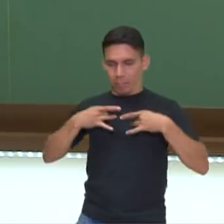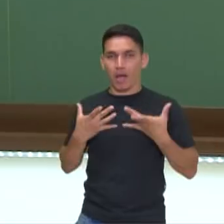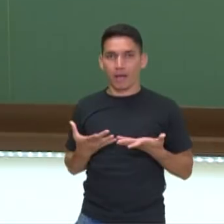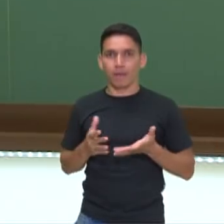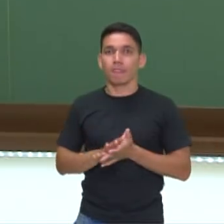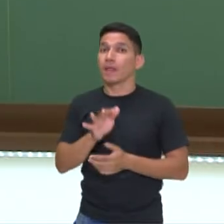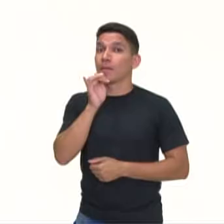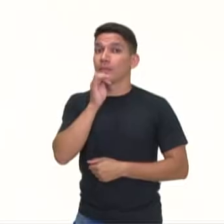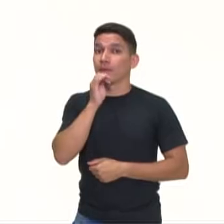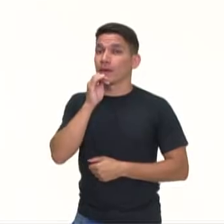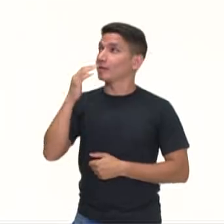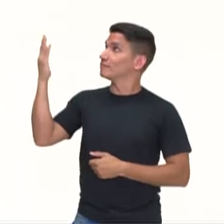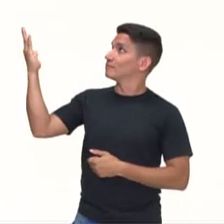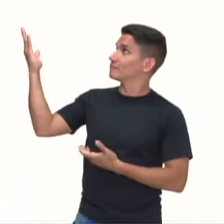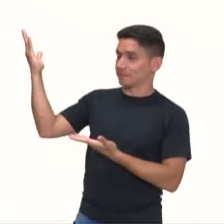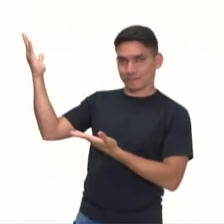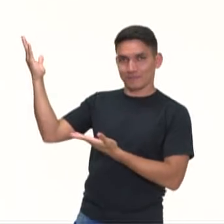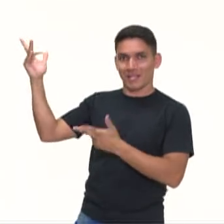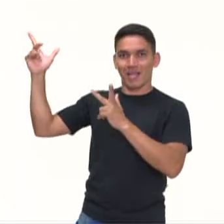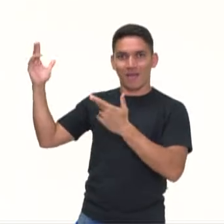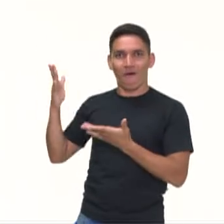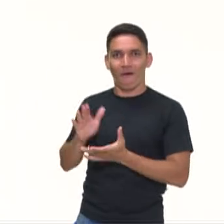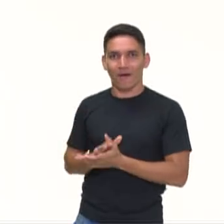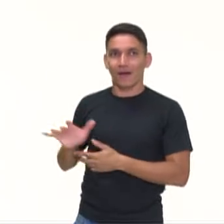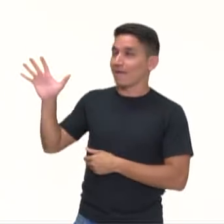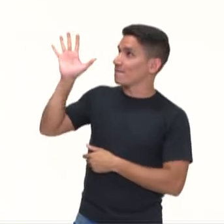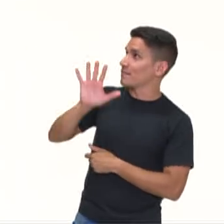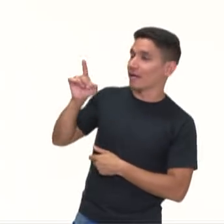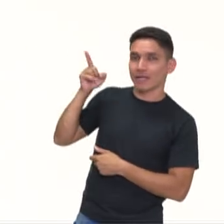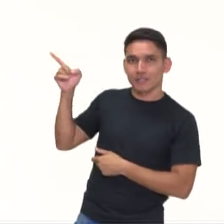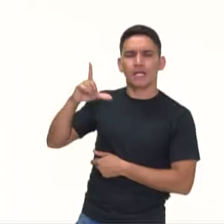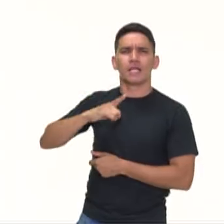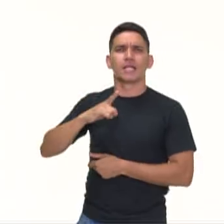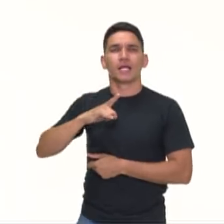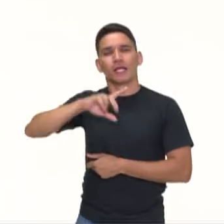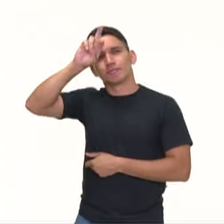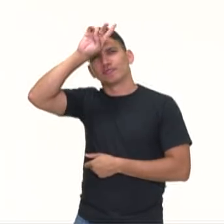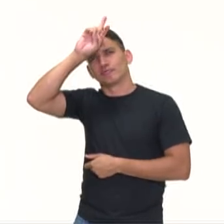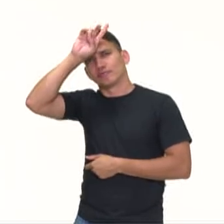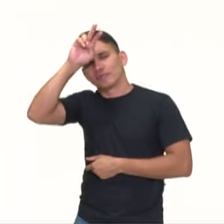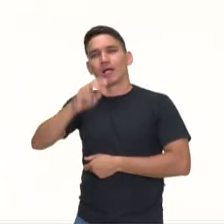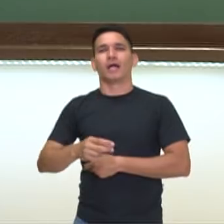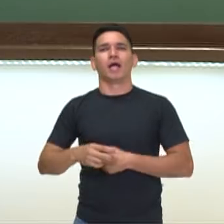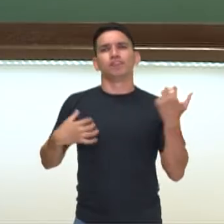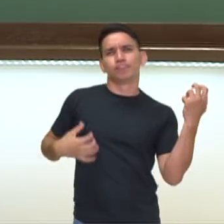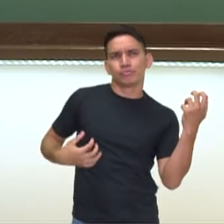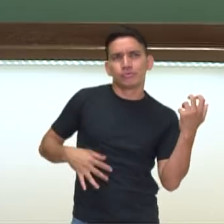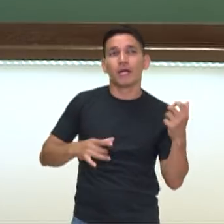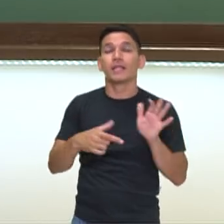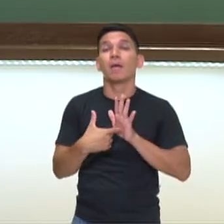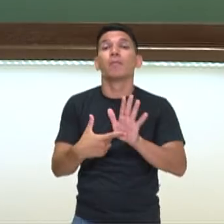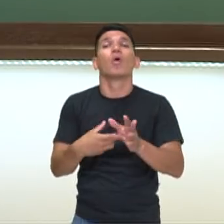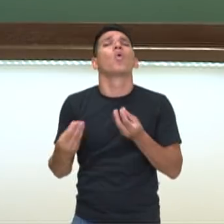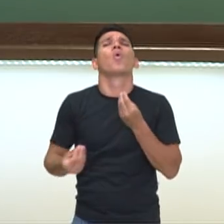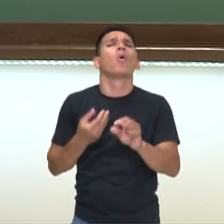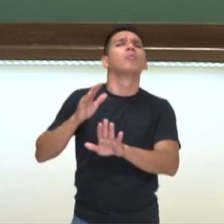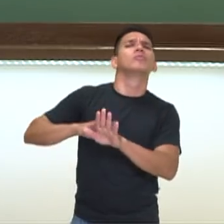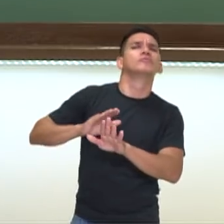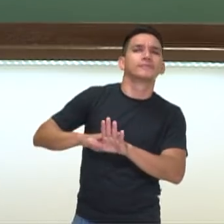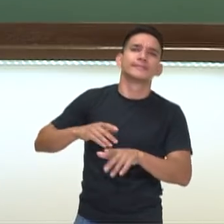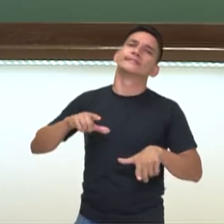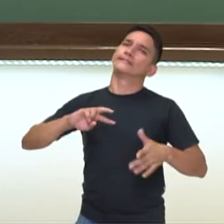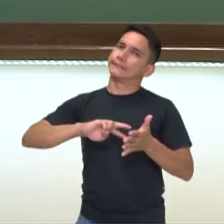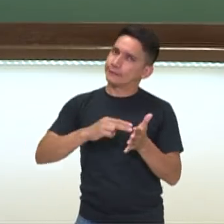a cigarra e a formiga, a lebre e a raposa. No caso da cigarra e da formiga, se ensina a moral do trabalho, de se